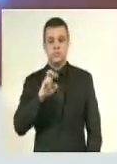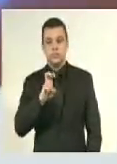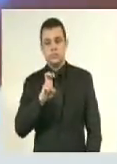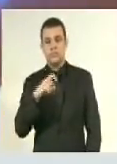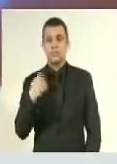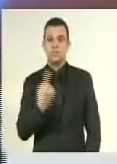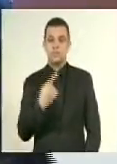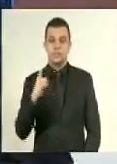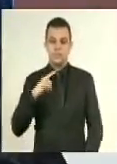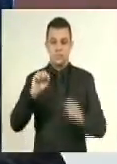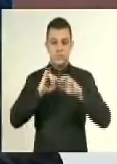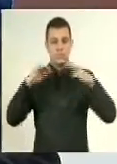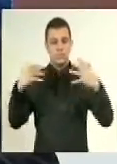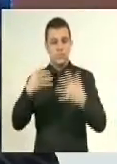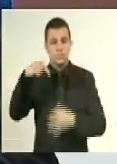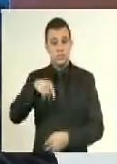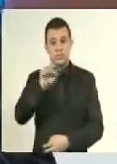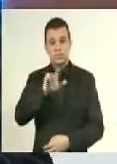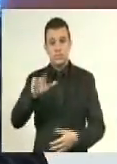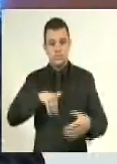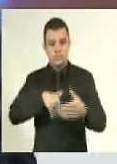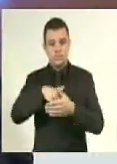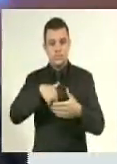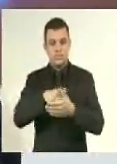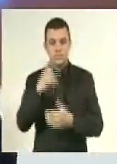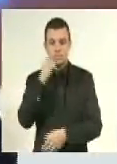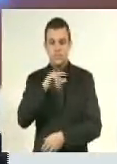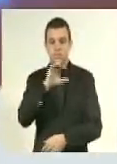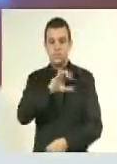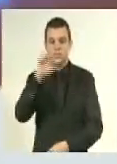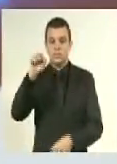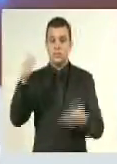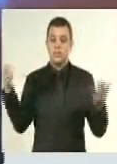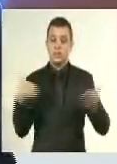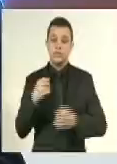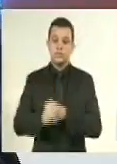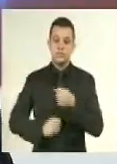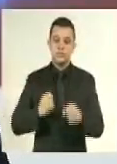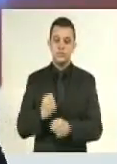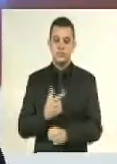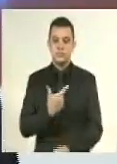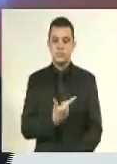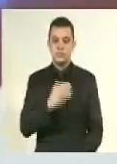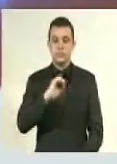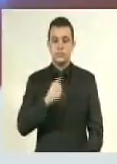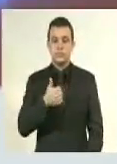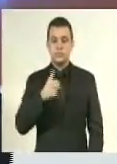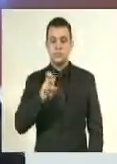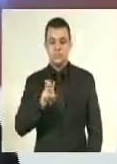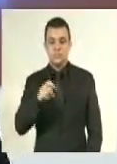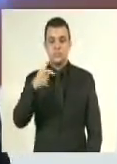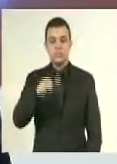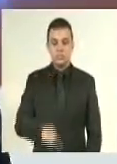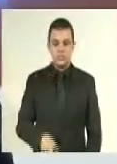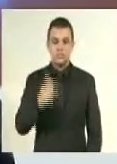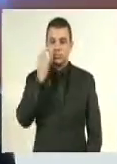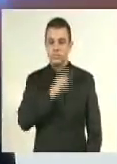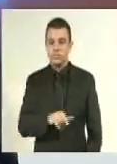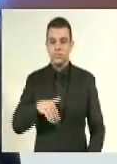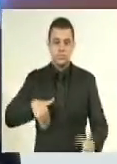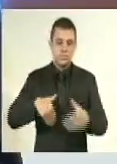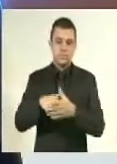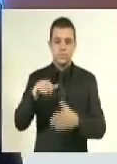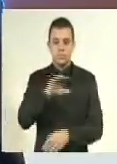e saímos campeões. E agora, em 2015, 10 anos após, outra vez campeões ali em